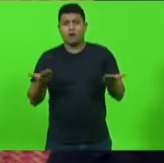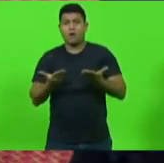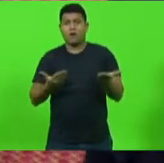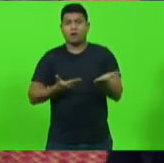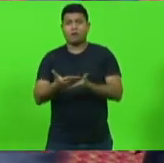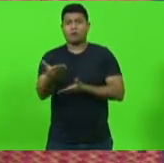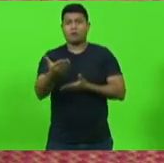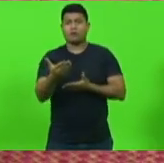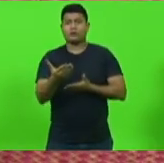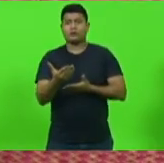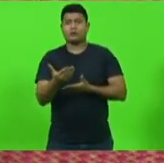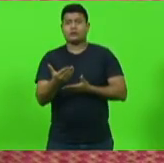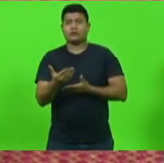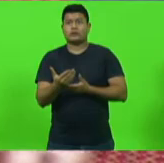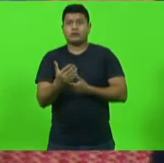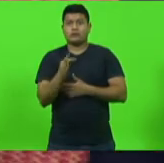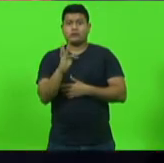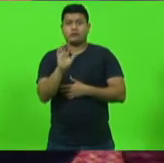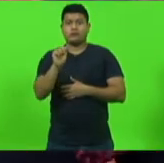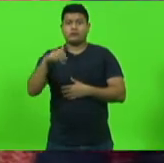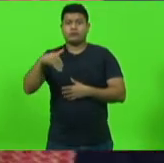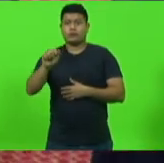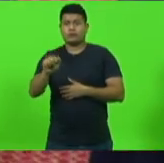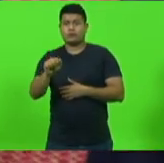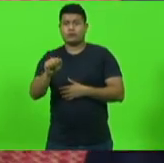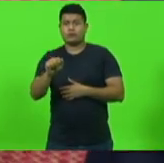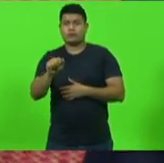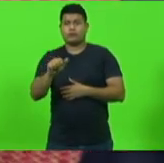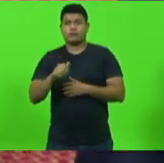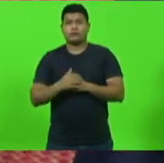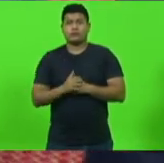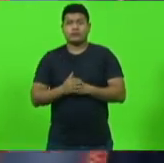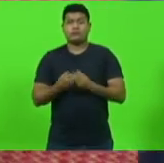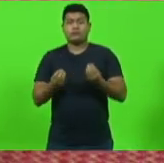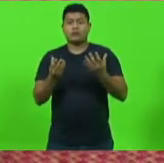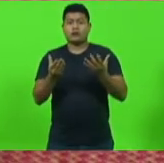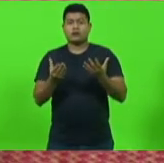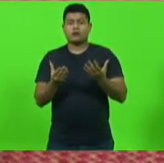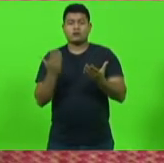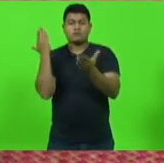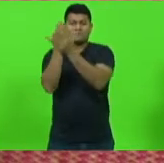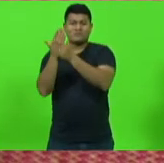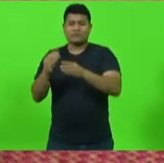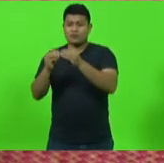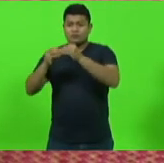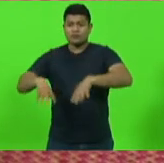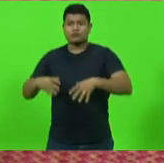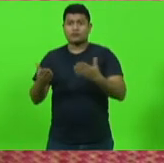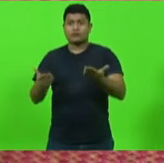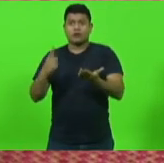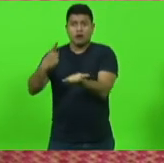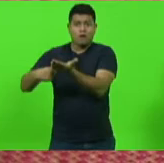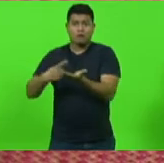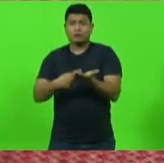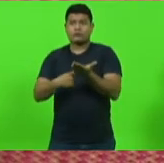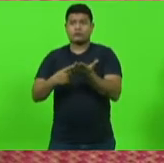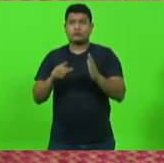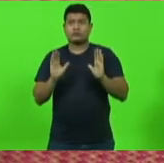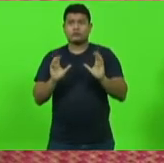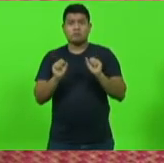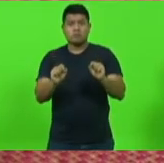para fazer média, para desmanchar acordos que já estavam feitos, que